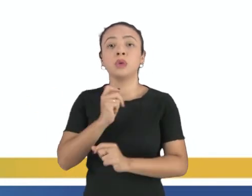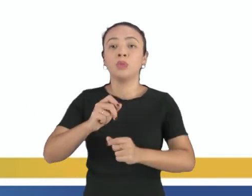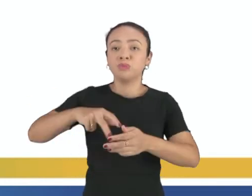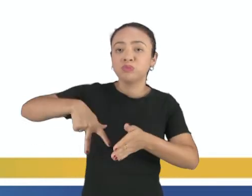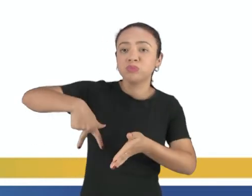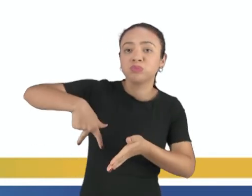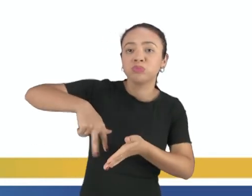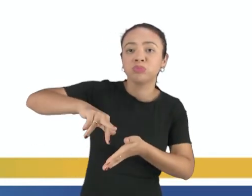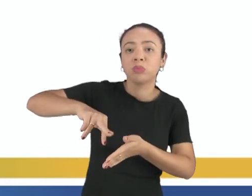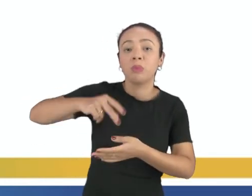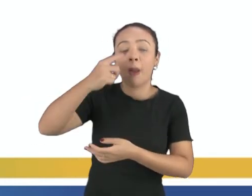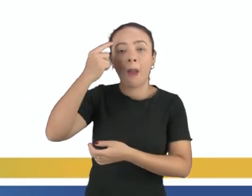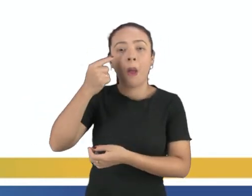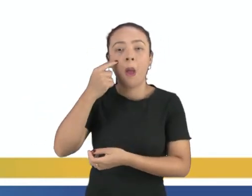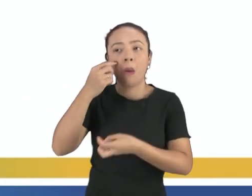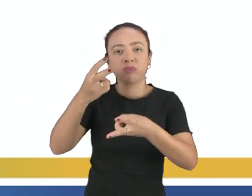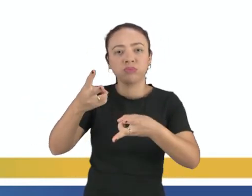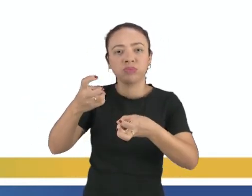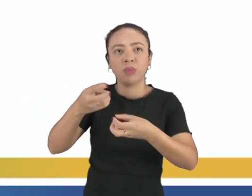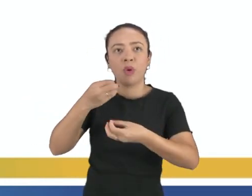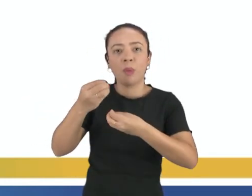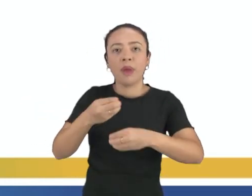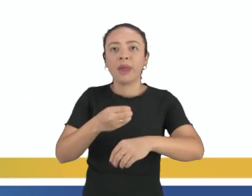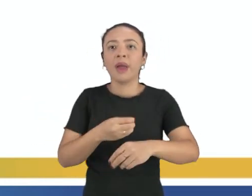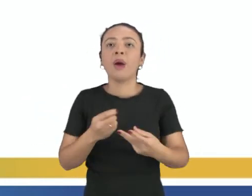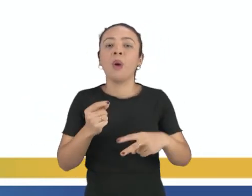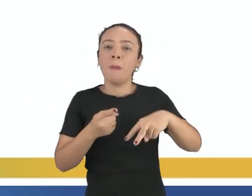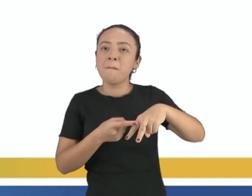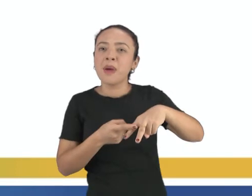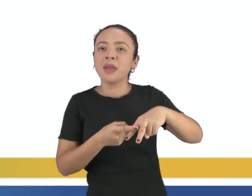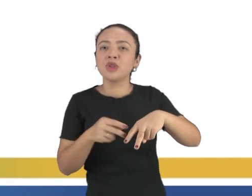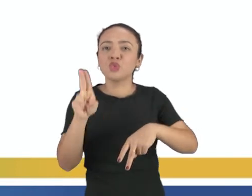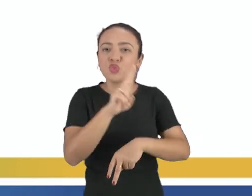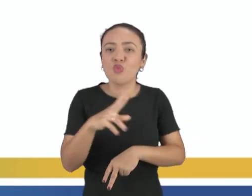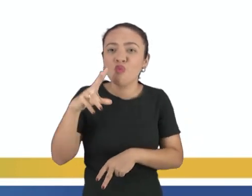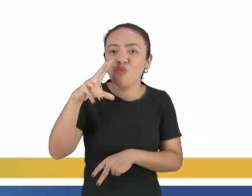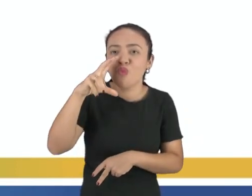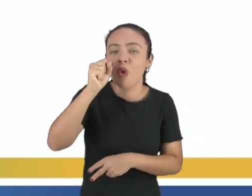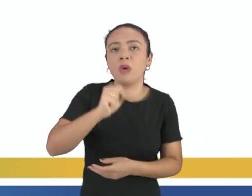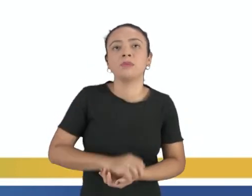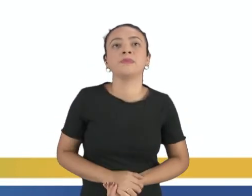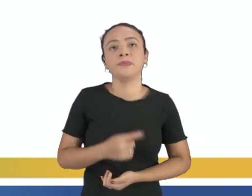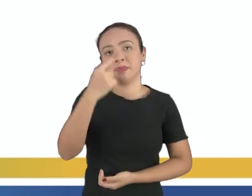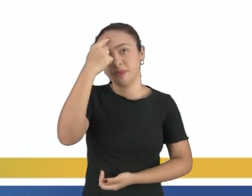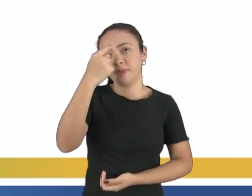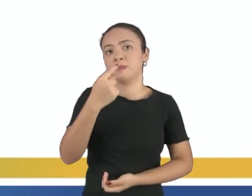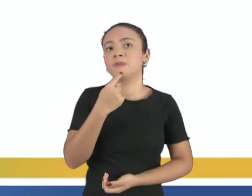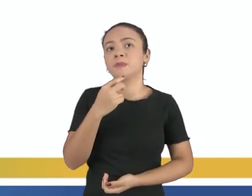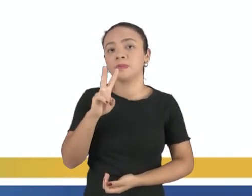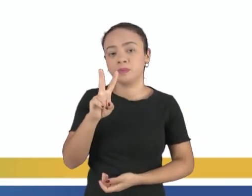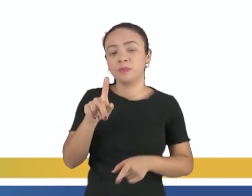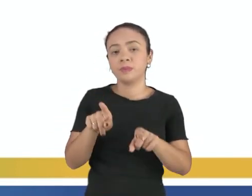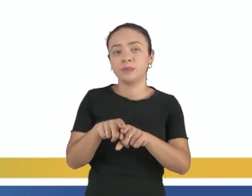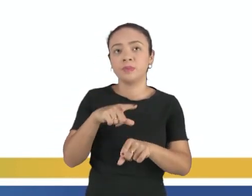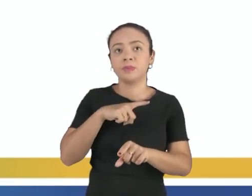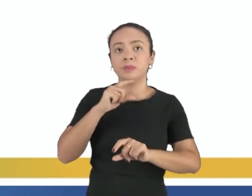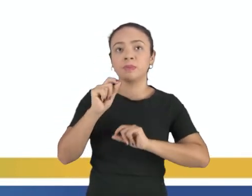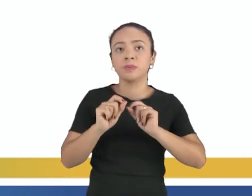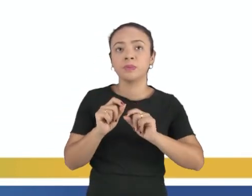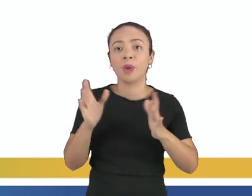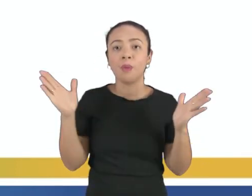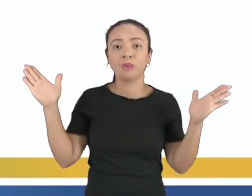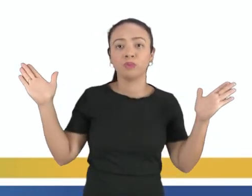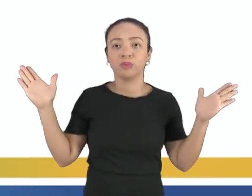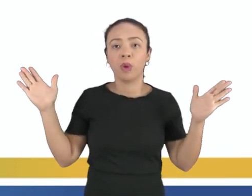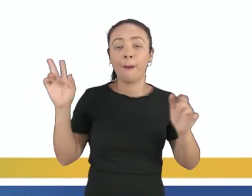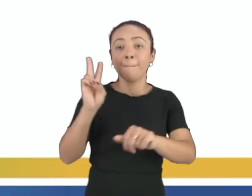que ele vai chutar pela amplitude da perna dele, galerinha. Ali ele vai colocar muita força. E na imagem 2, é claro, temos o movimento